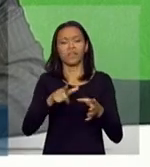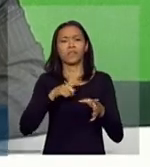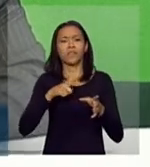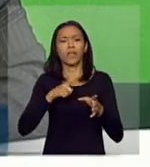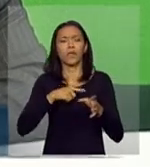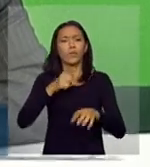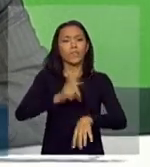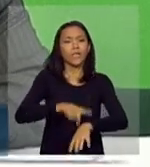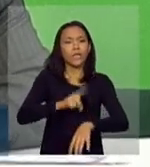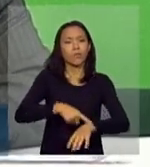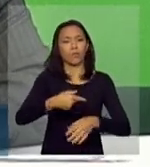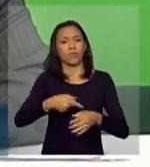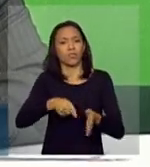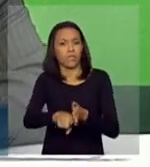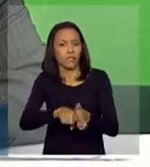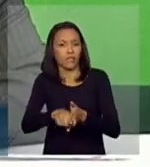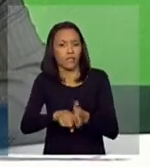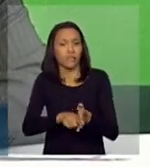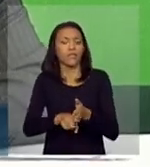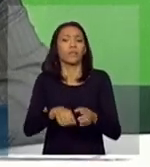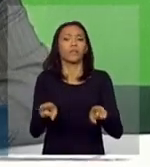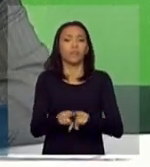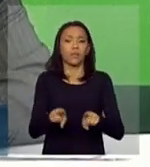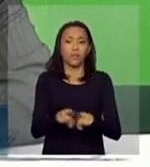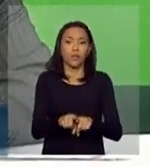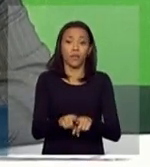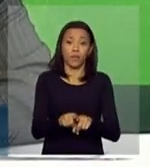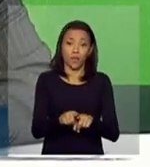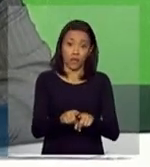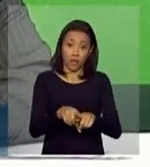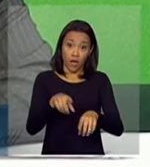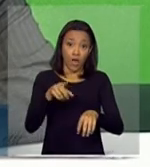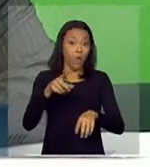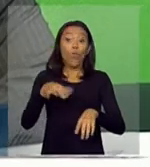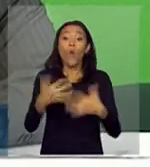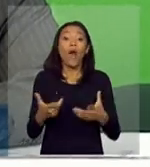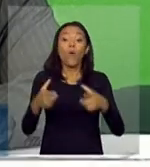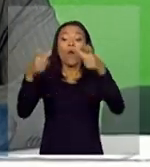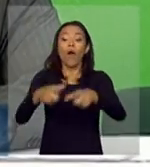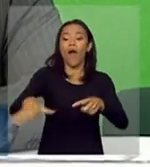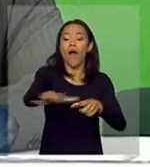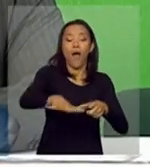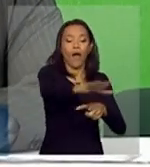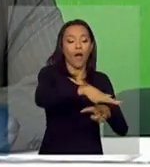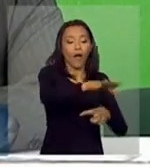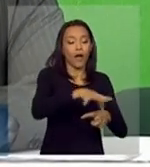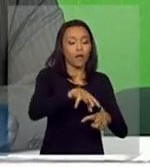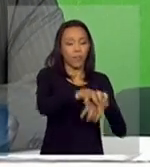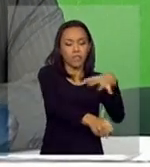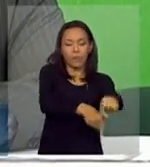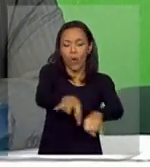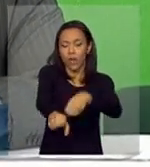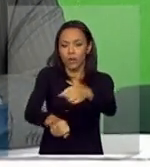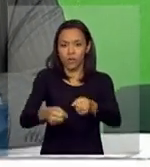estabelecer o prazo de pesquisa e posteriormente, em positiva área, ele terá o restante para ser a lavra.